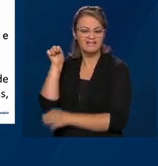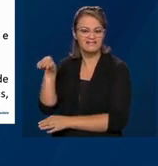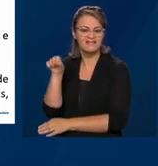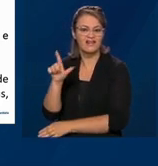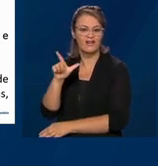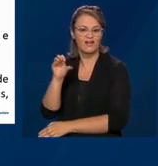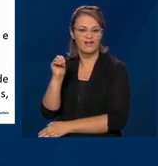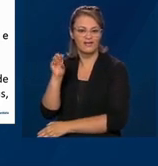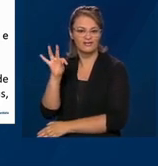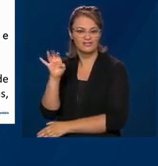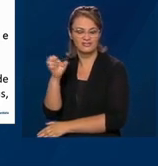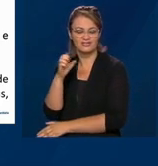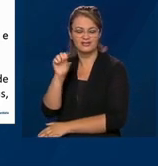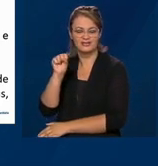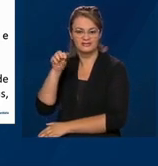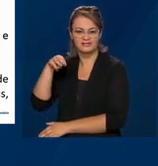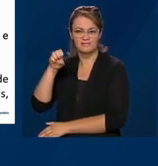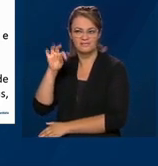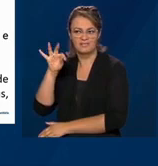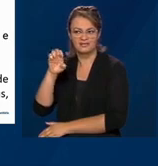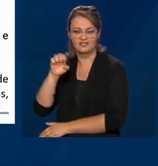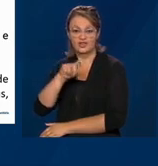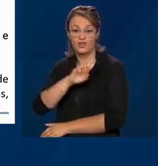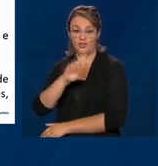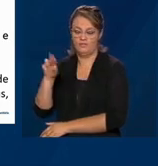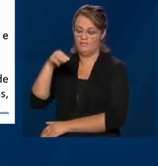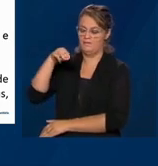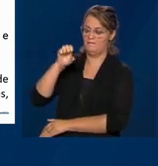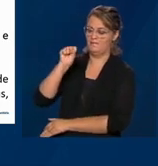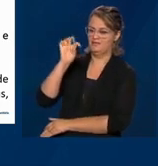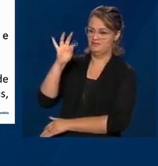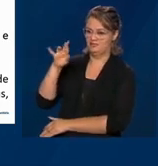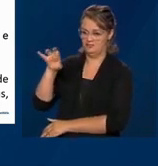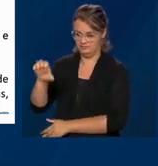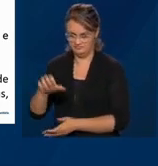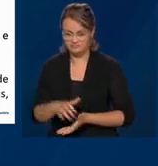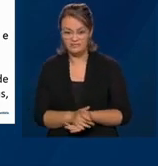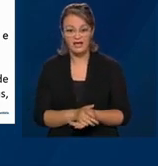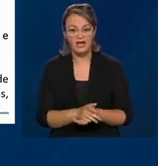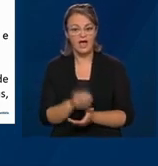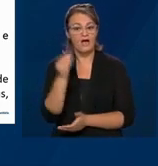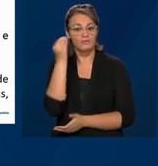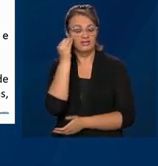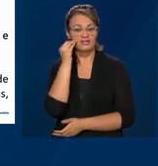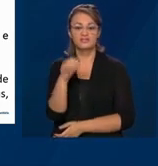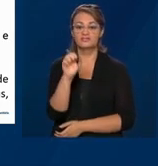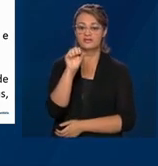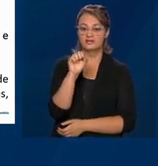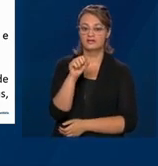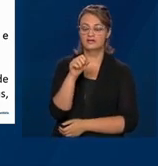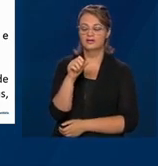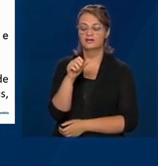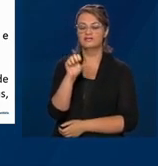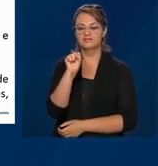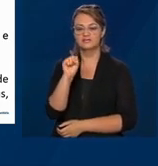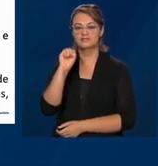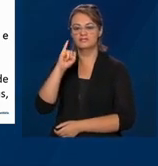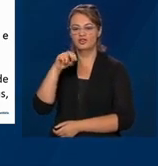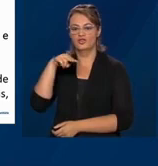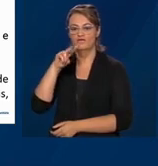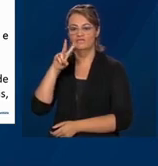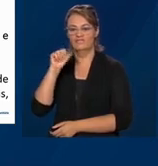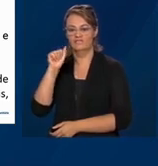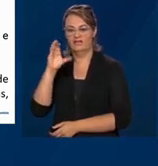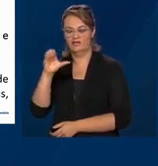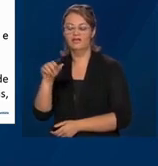semente, chamado de mestre também, foi testado pela Sinovac, mas também pelo Institute